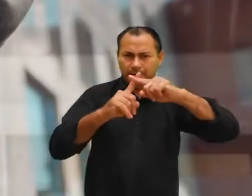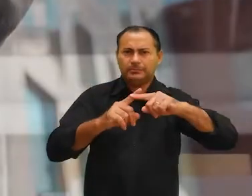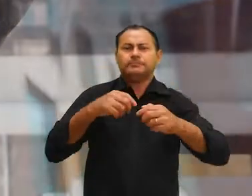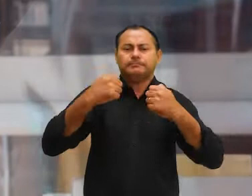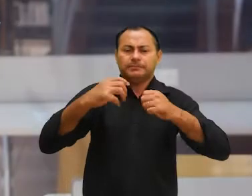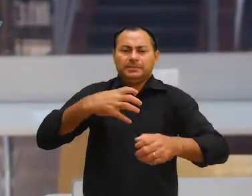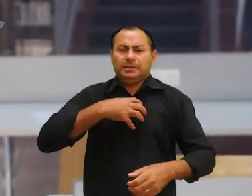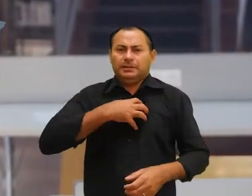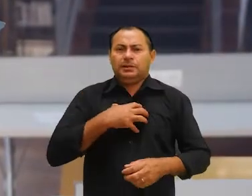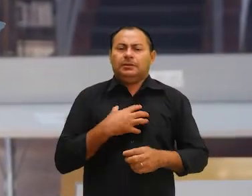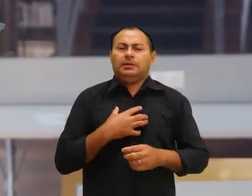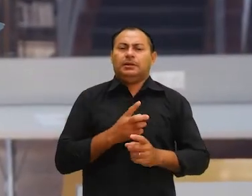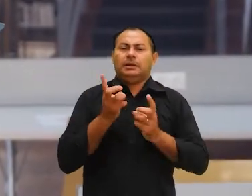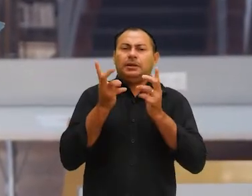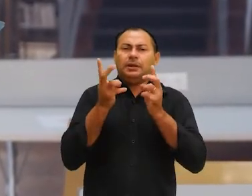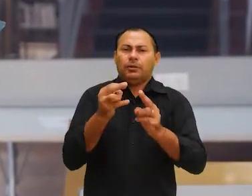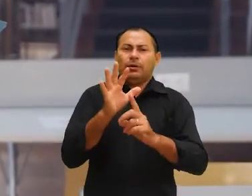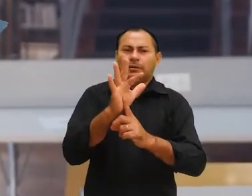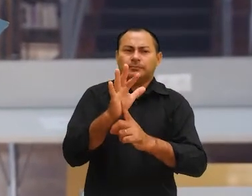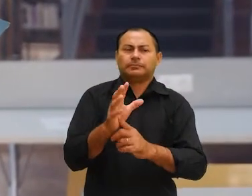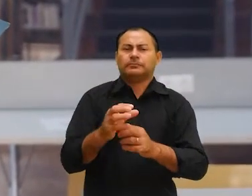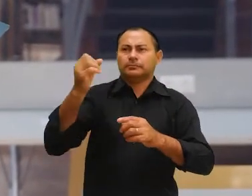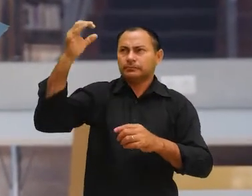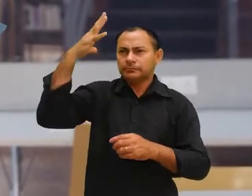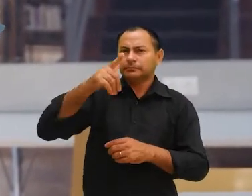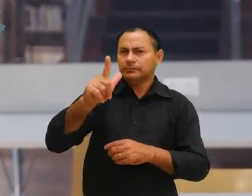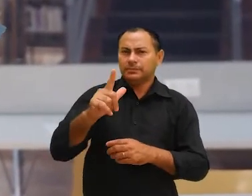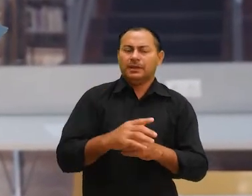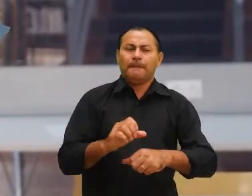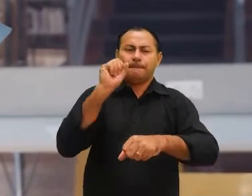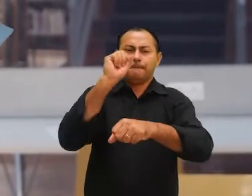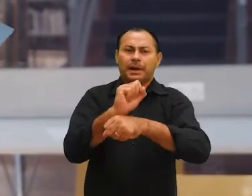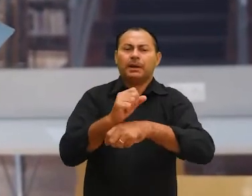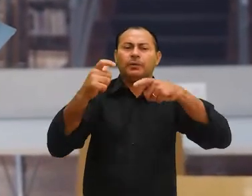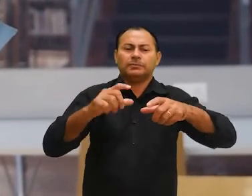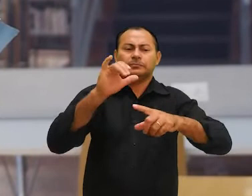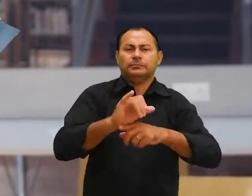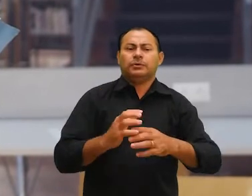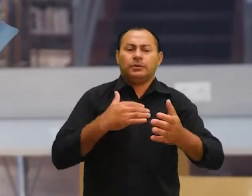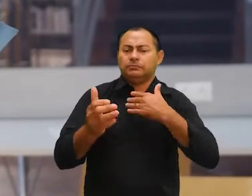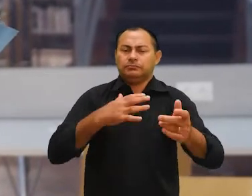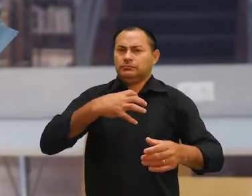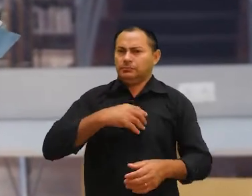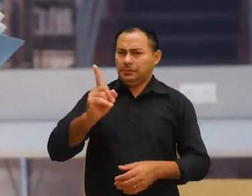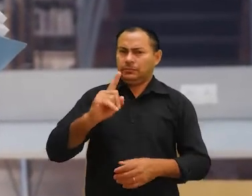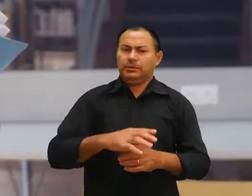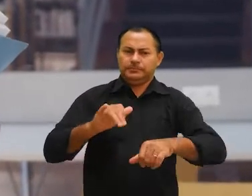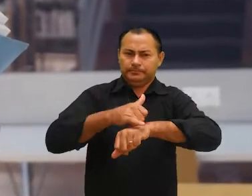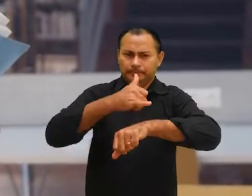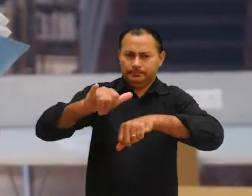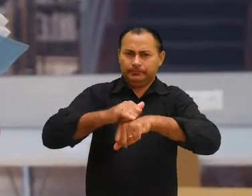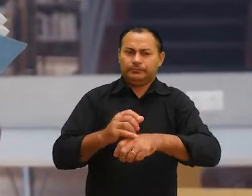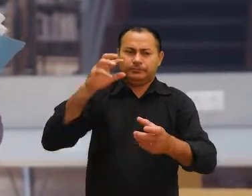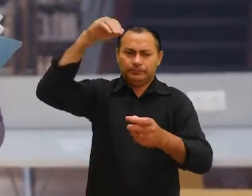na igreja que vai deve se sentir como uma Candeia como uma luz que não foi parar onde está por Acidente